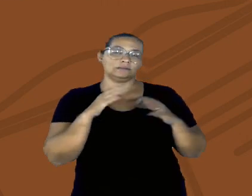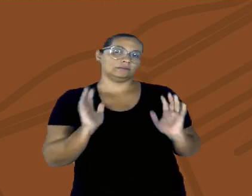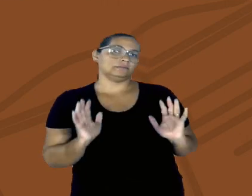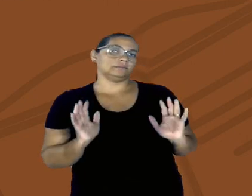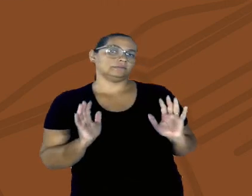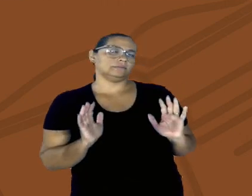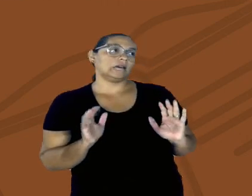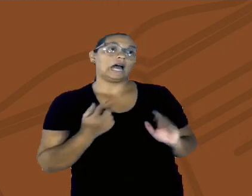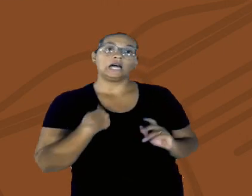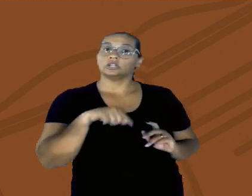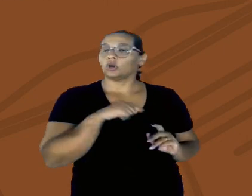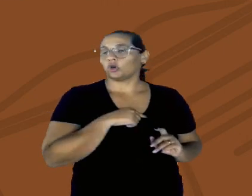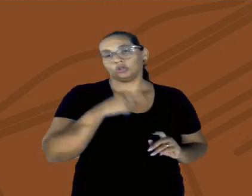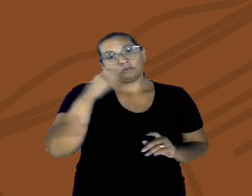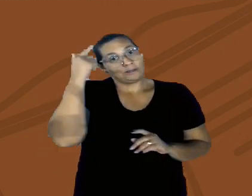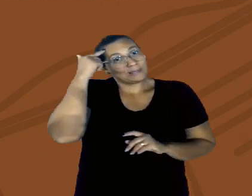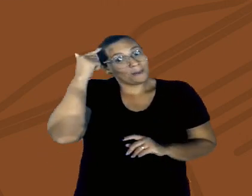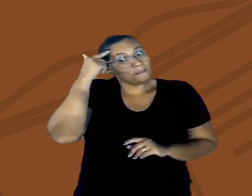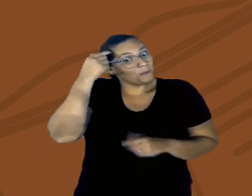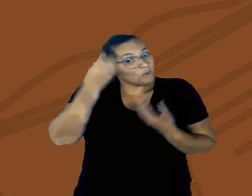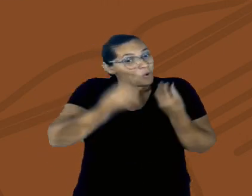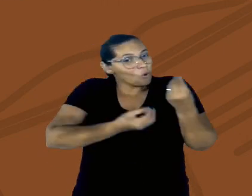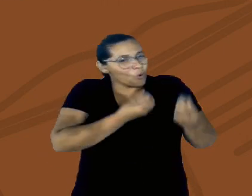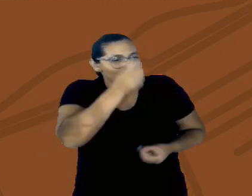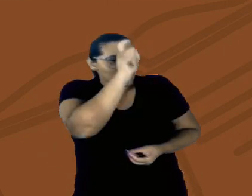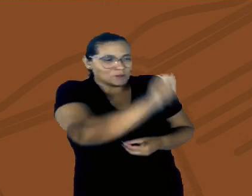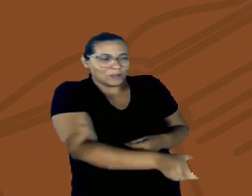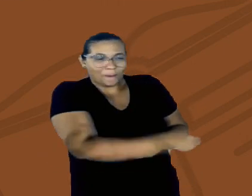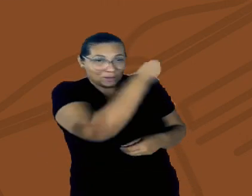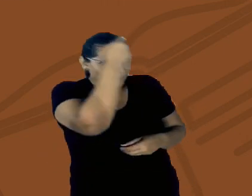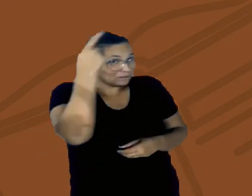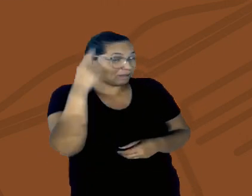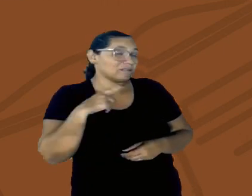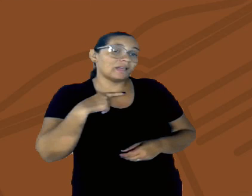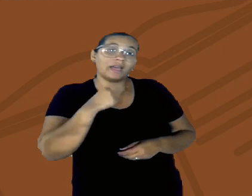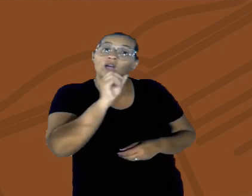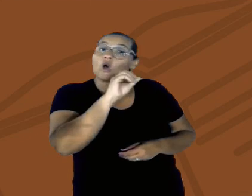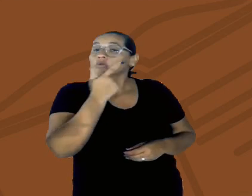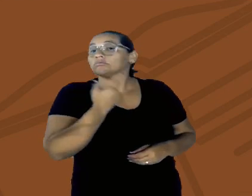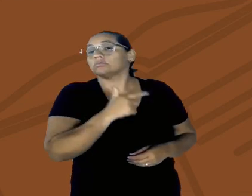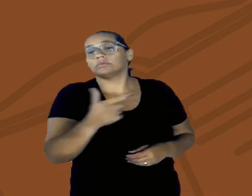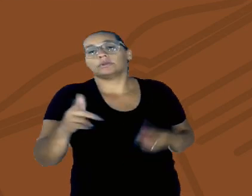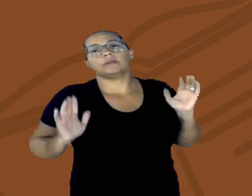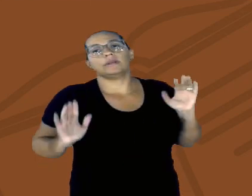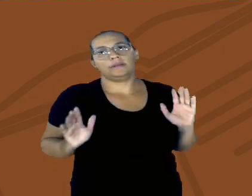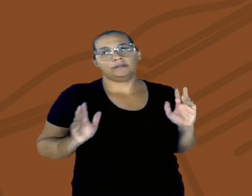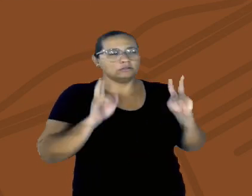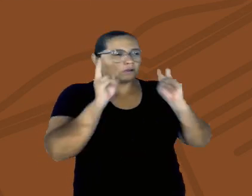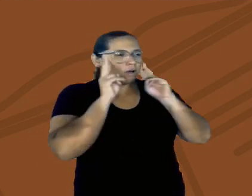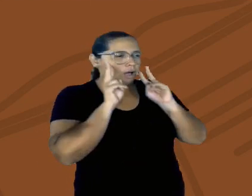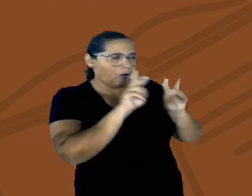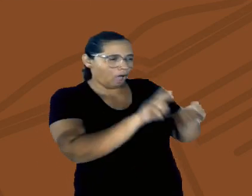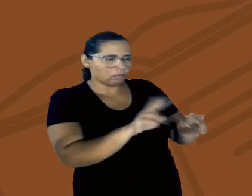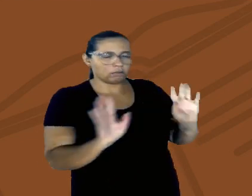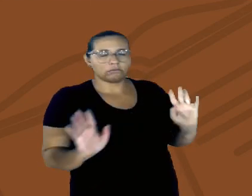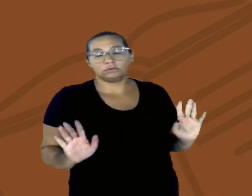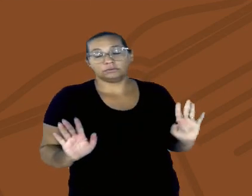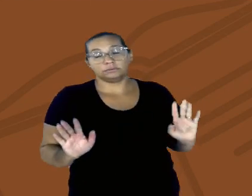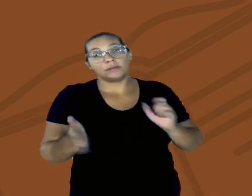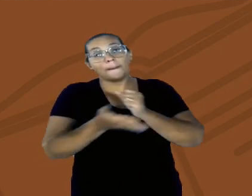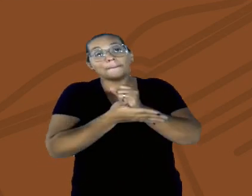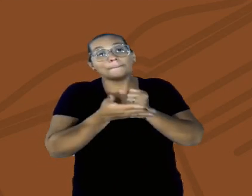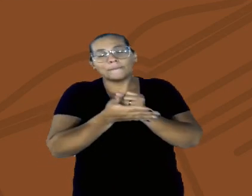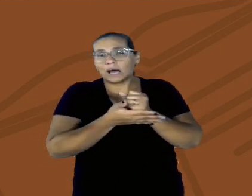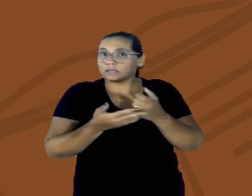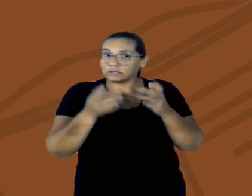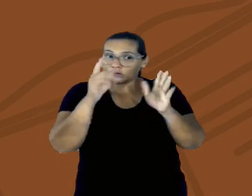possível descobrir se uma pessoa apresenta alguma DST, apenas olhando para ela. Baseando-se nessa informação, marca